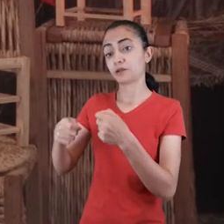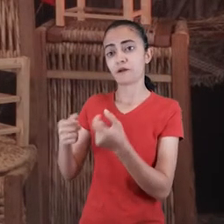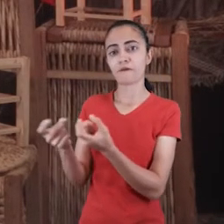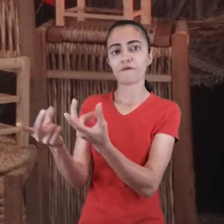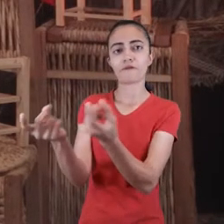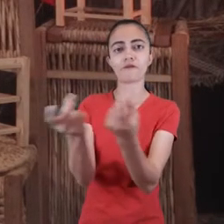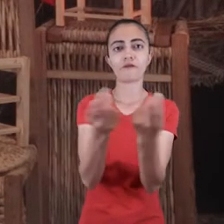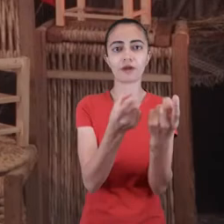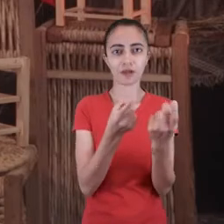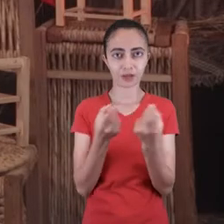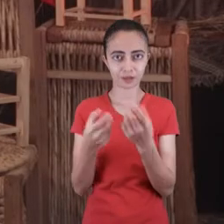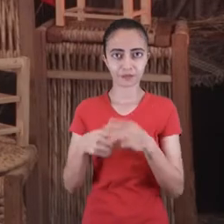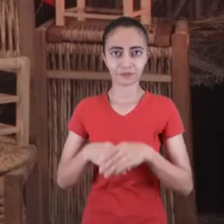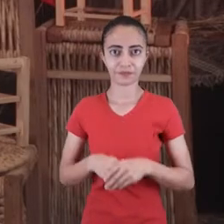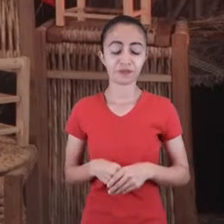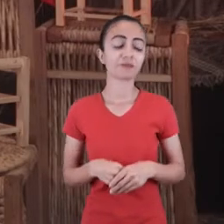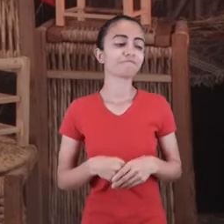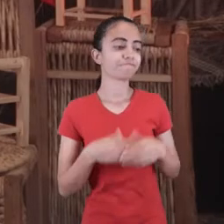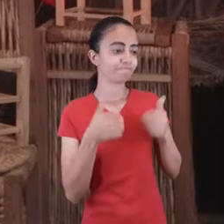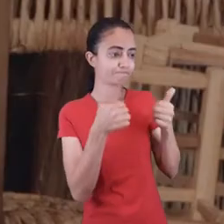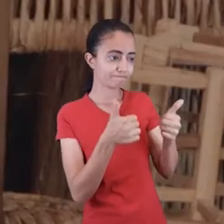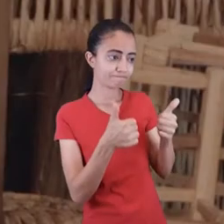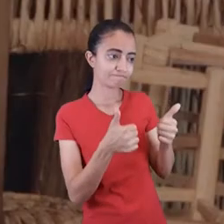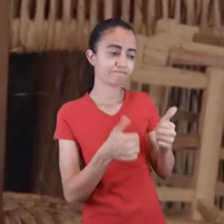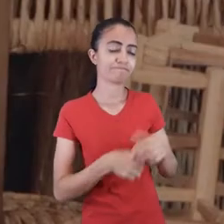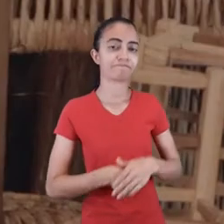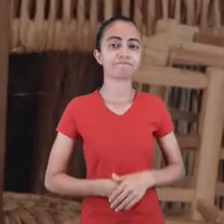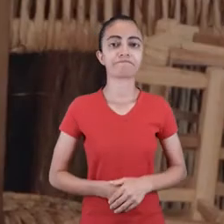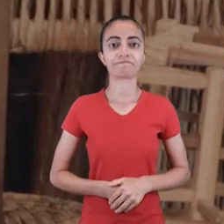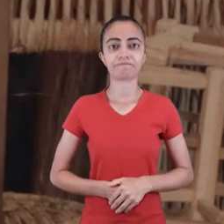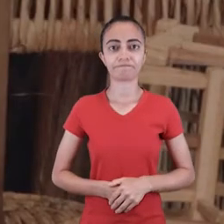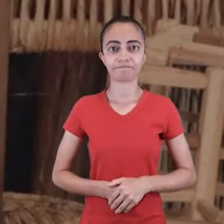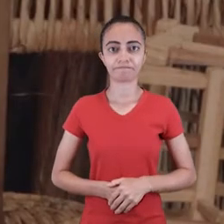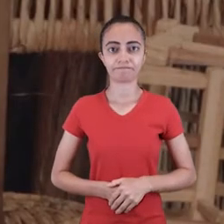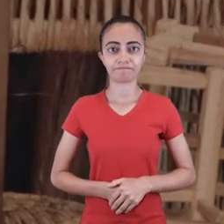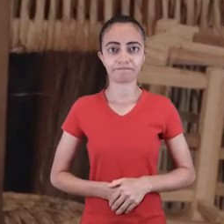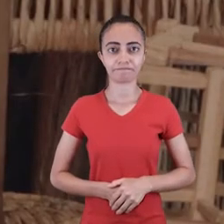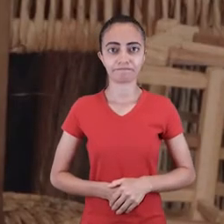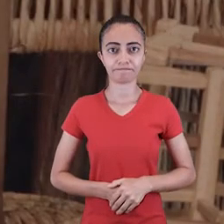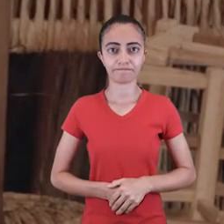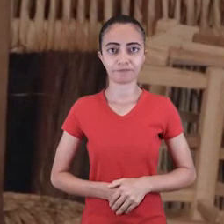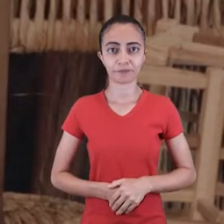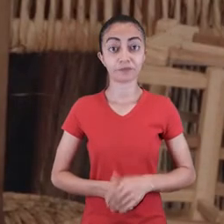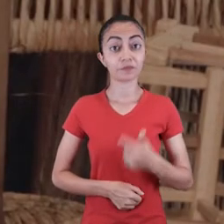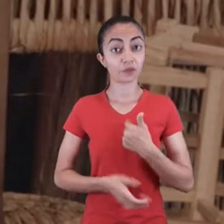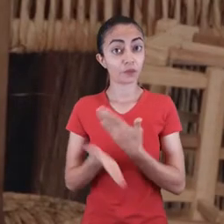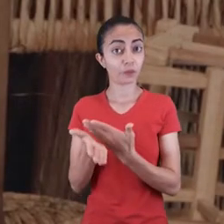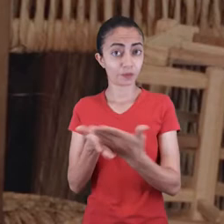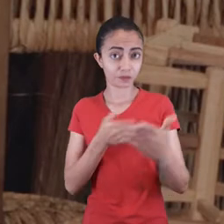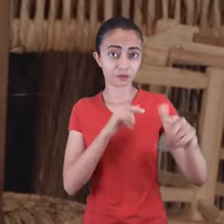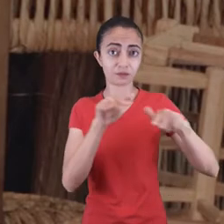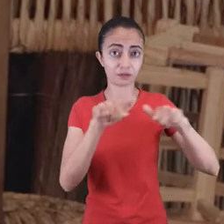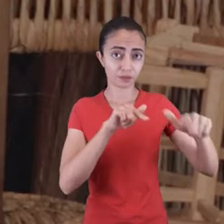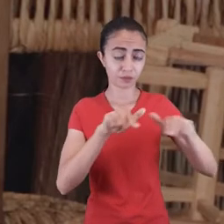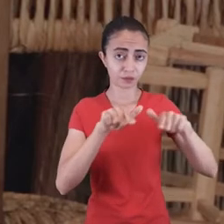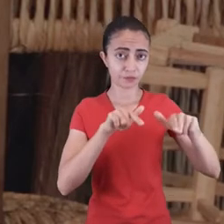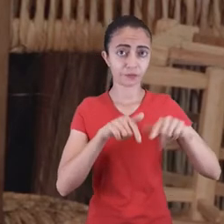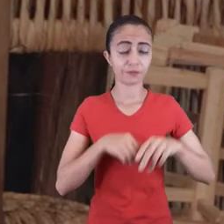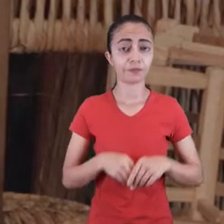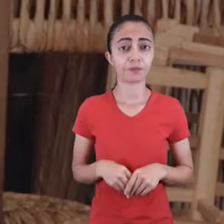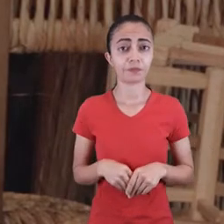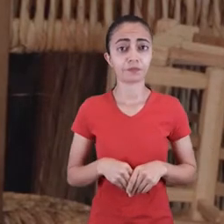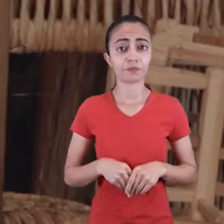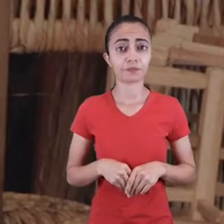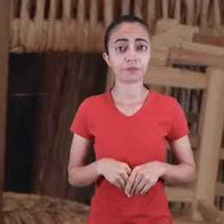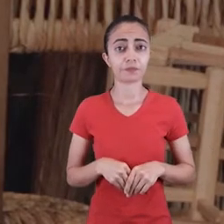os outros você vai fazer para vender. Aí eu disse, senhora, mãe. Aí eu comecei a trabalhar com ela,